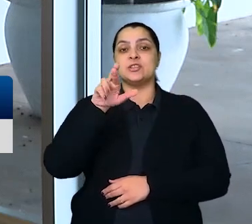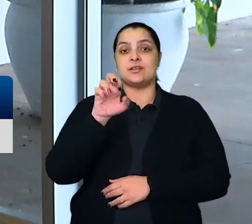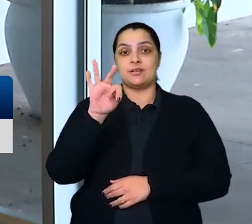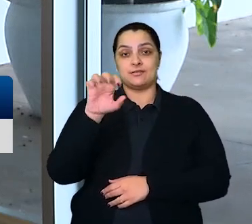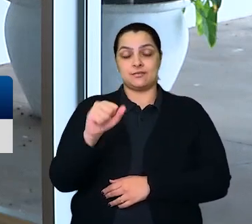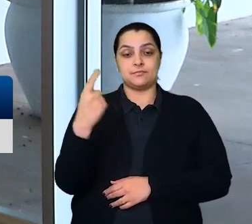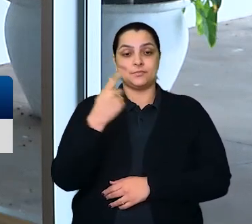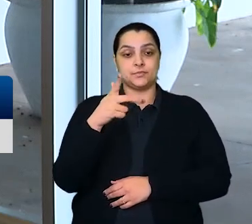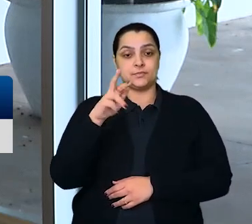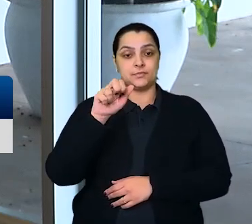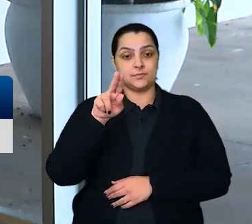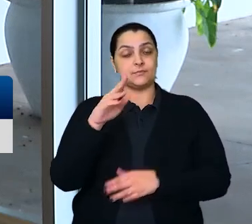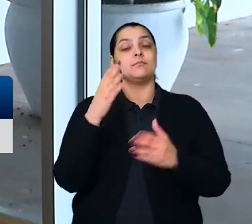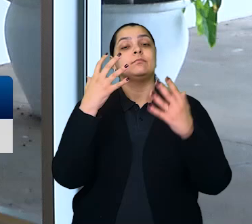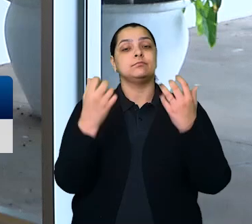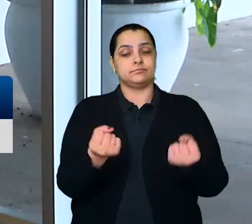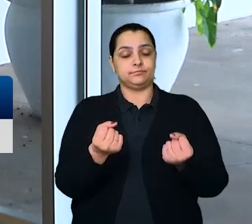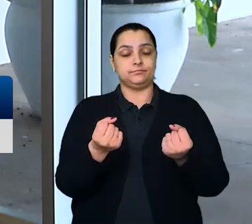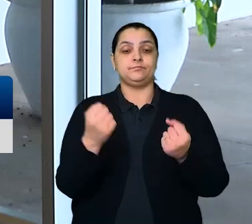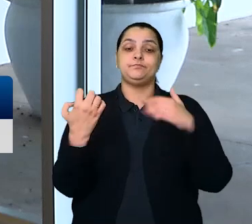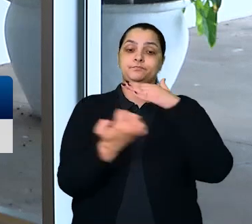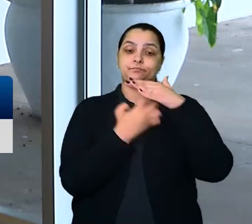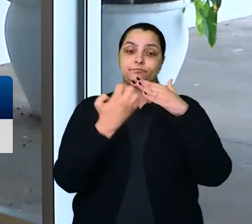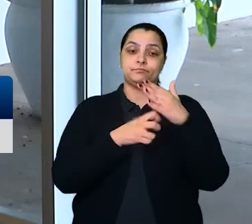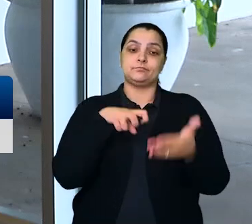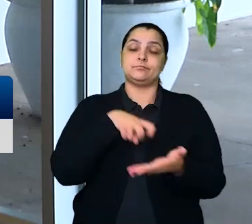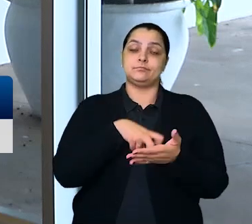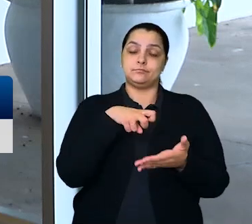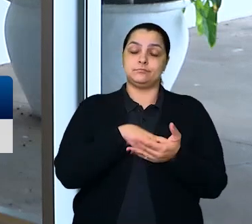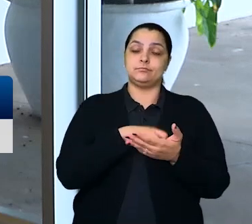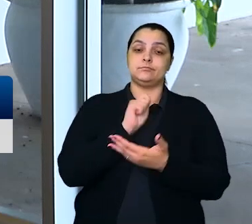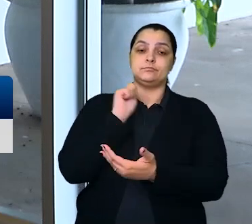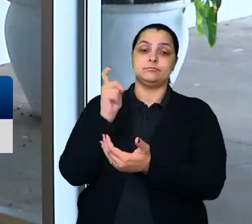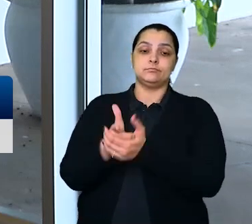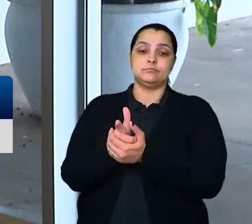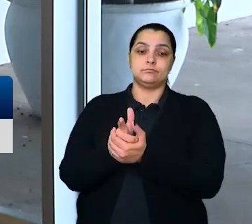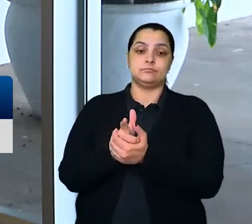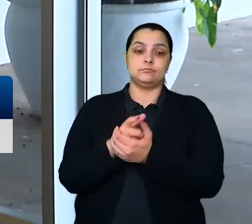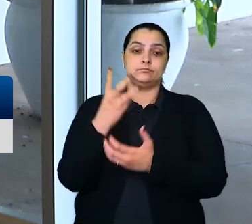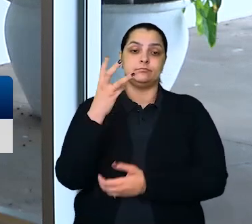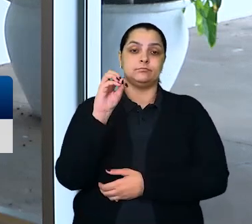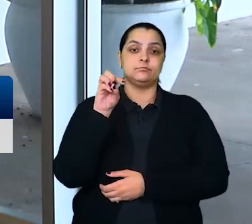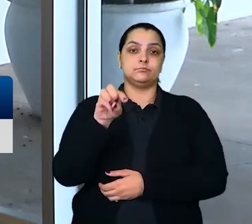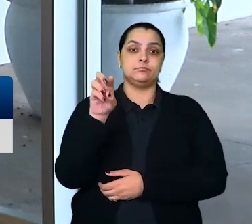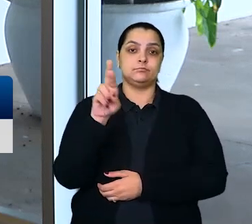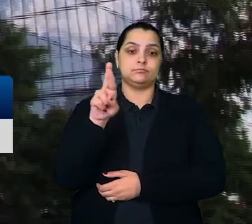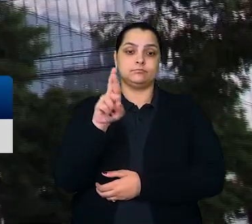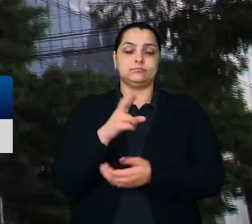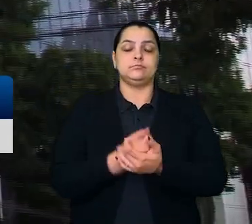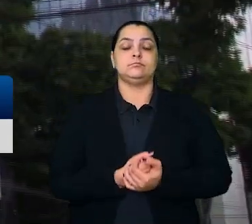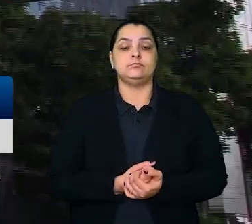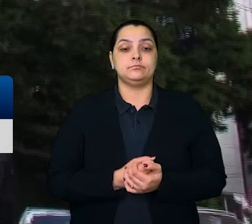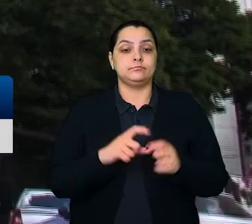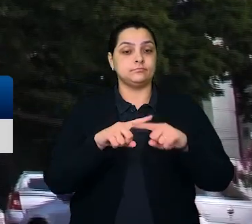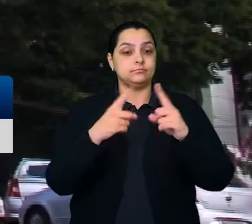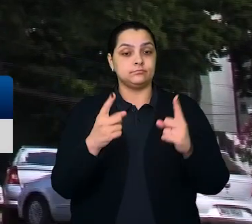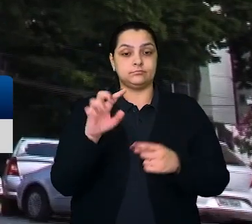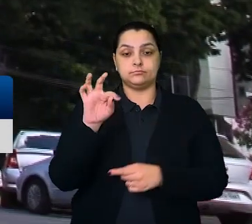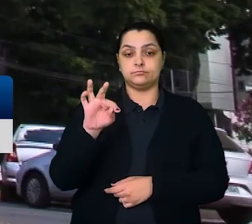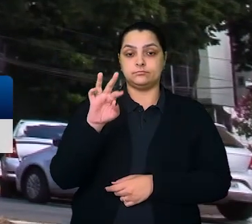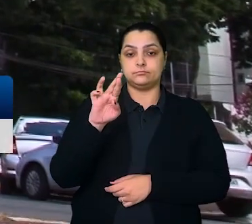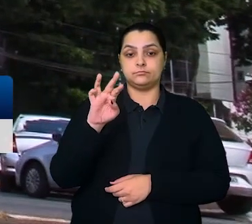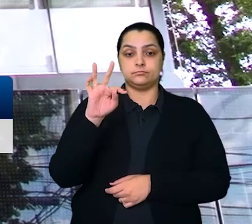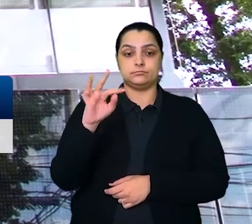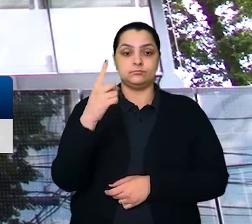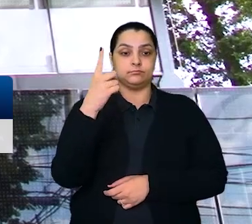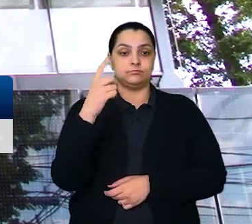o pedido foi aceito e a empresa condenada ao pagamento de R$30 mil. Mas para o Tribunal Regional